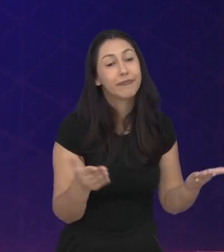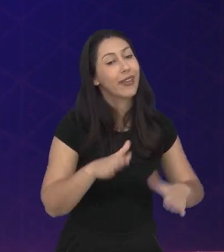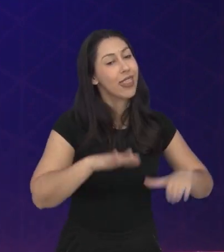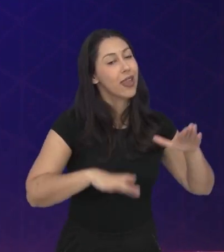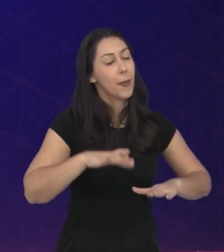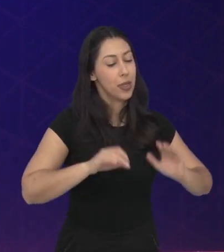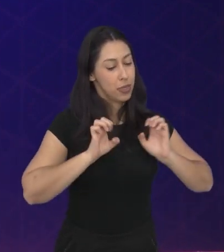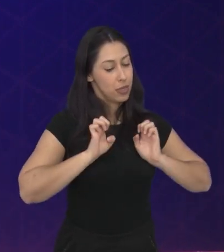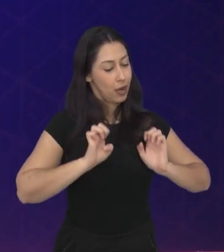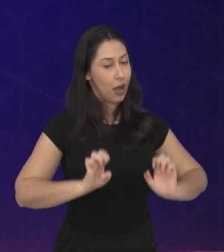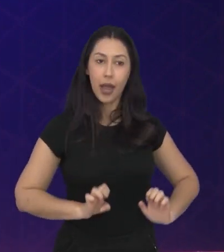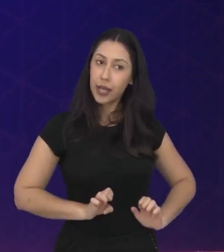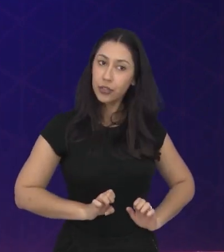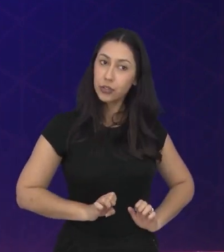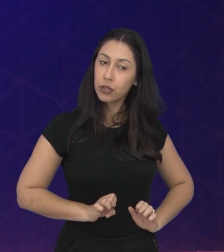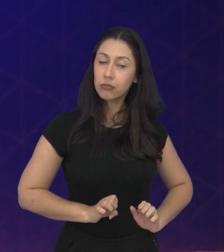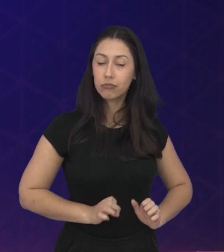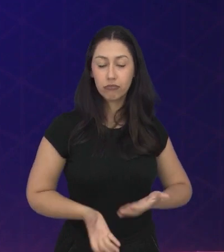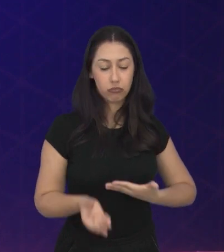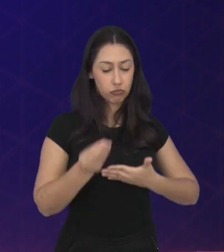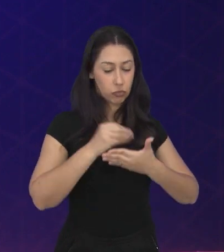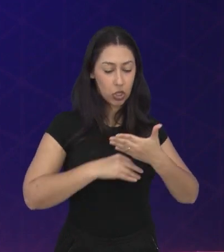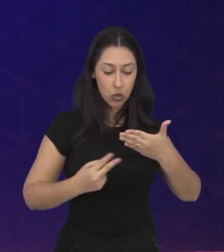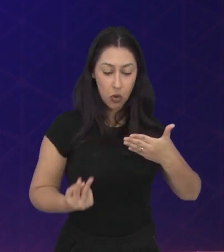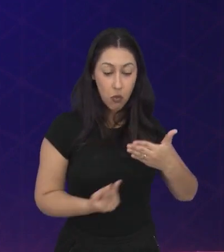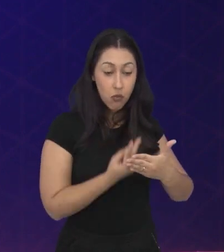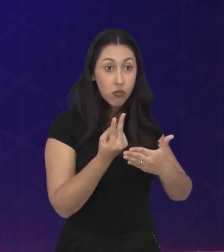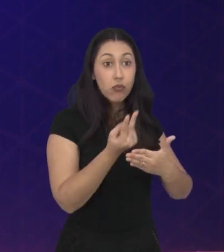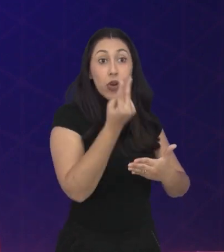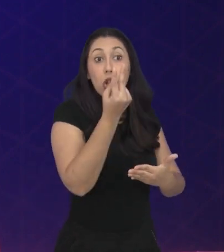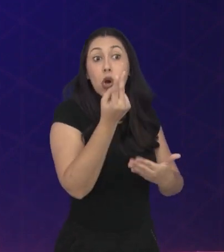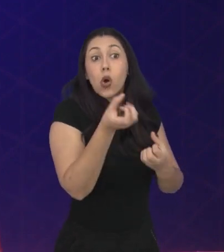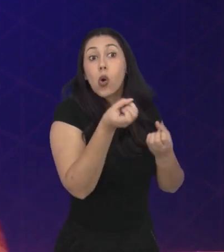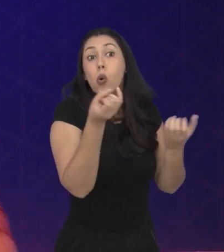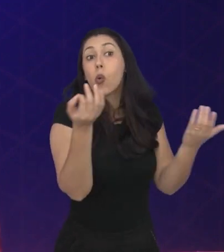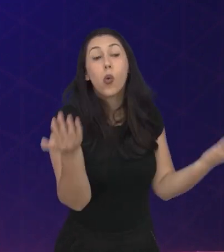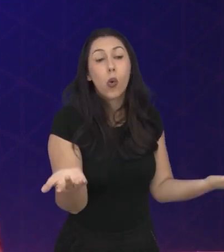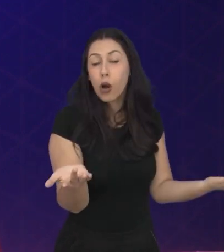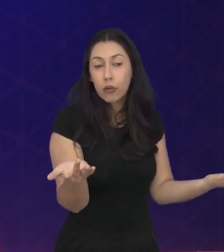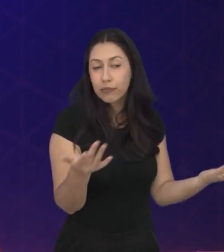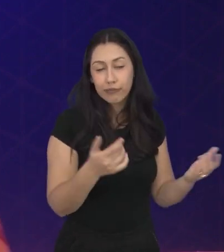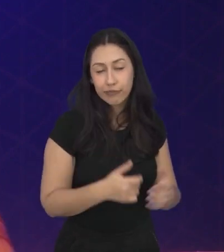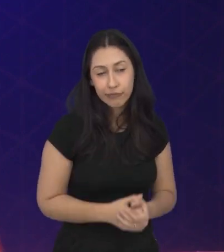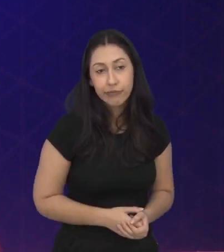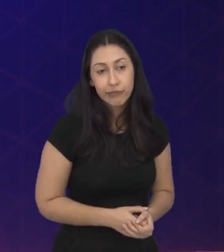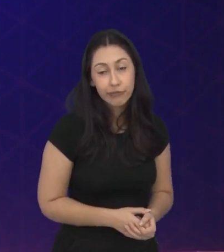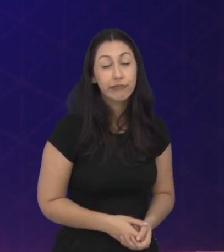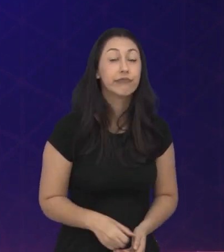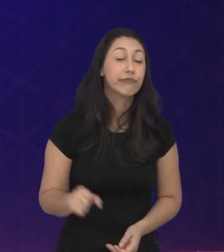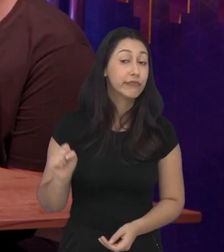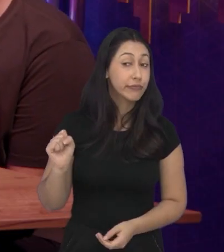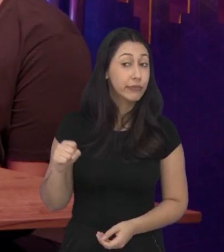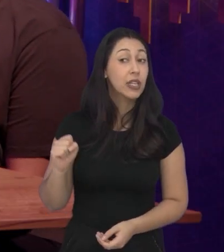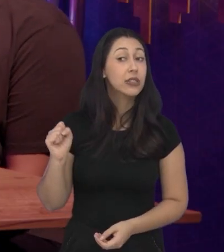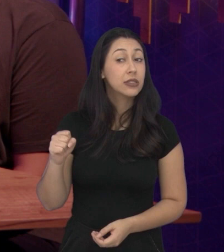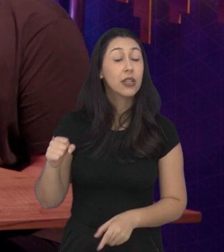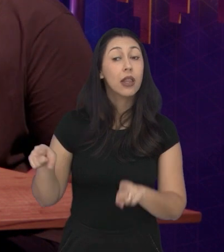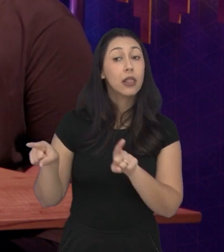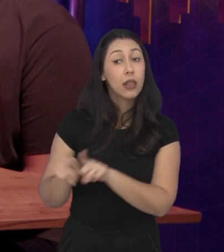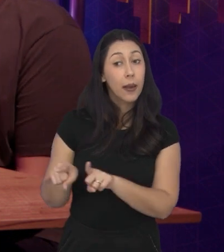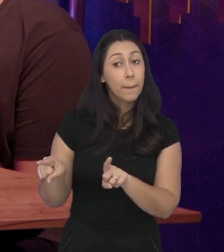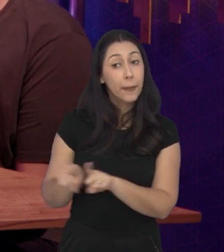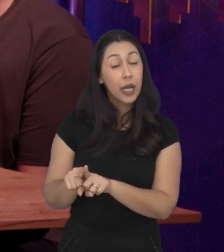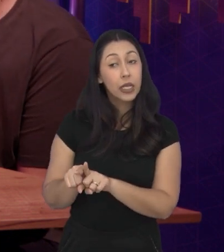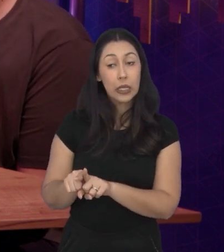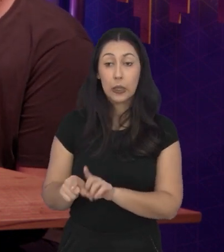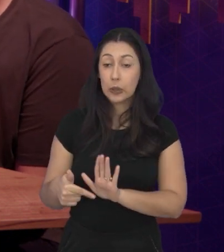uma escolha que ela vai depender também dos nossos valores, do que a gente acredita. Exatamente, acho que